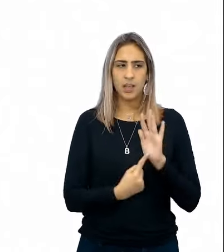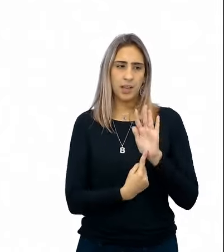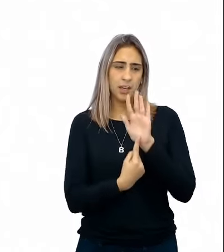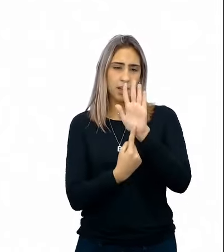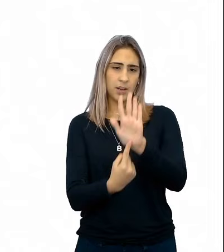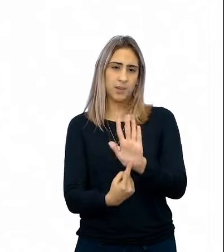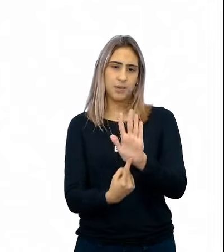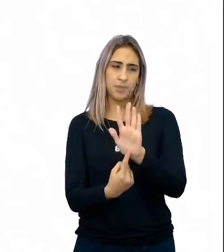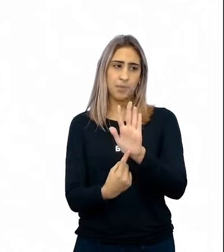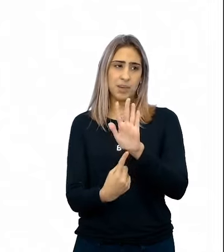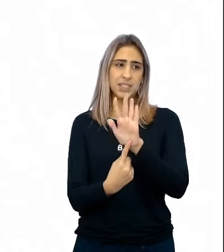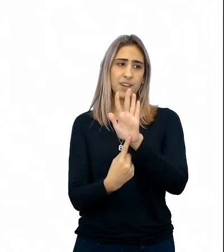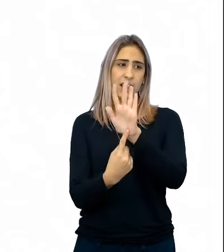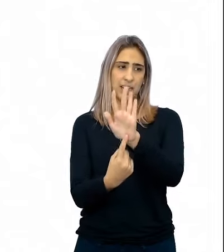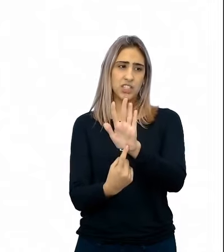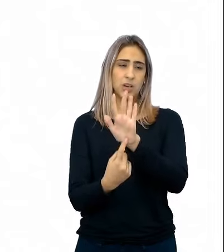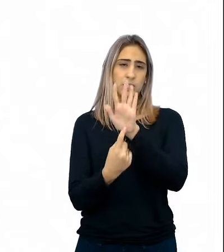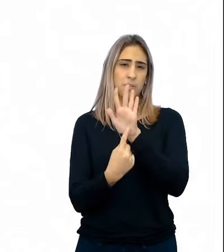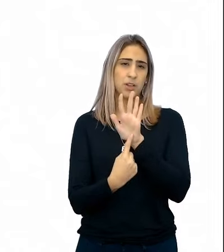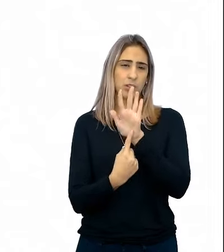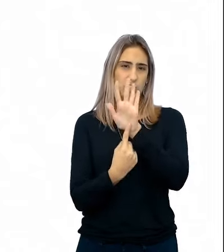uma atividade e vocês